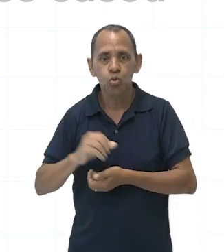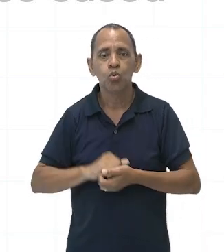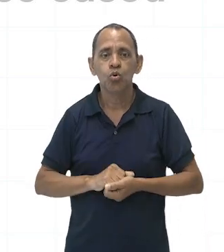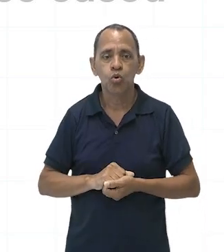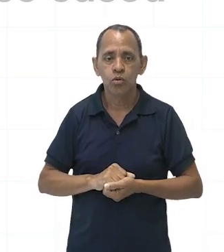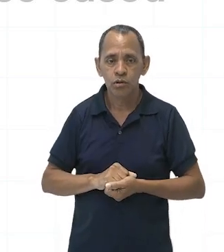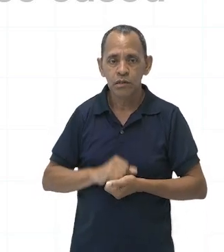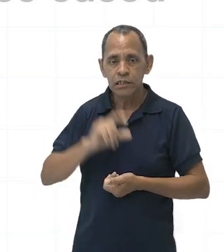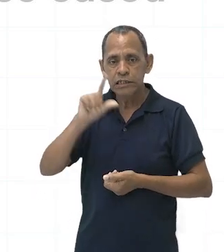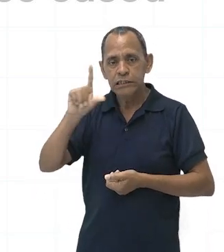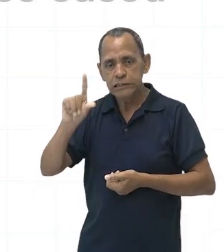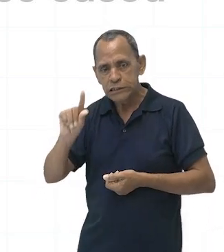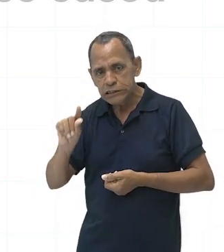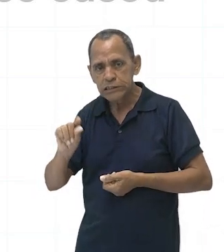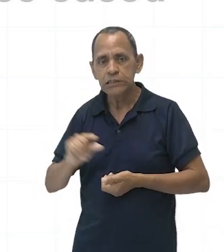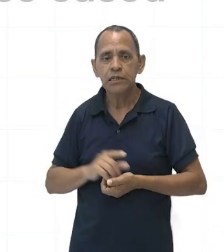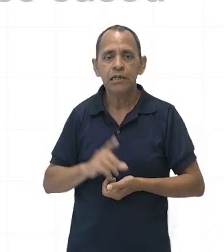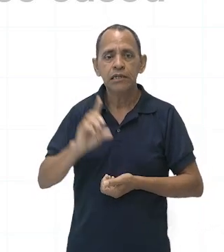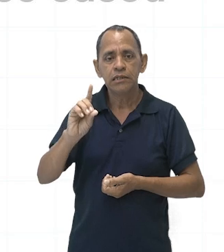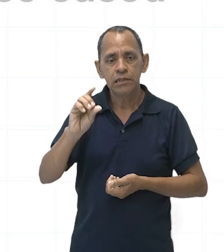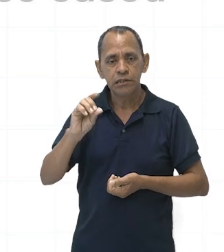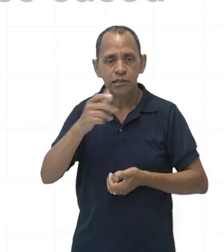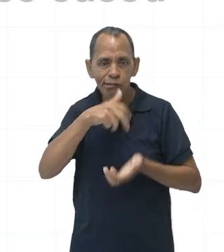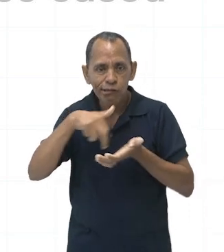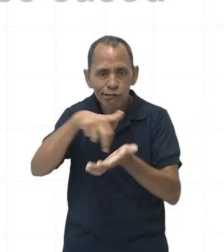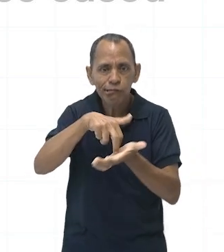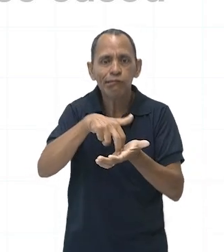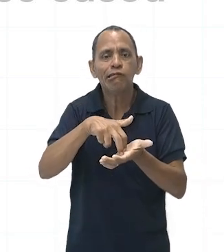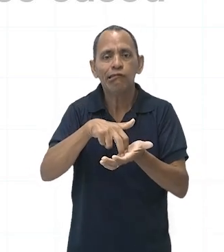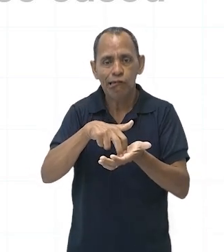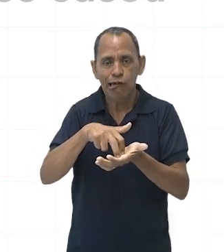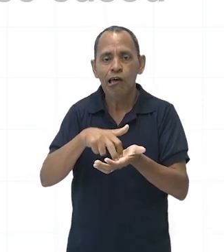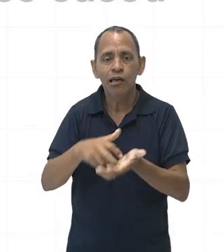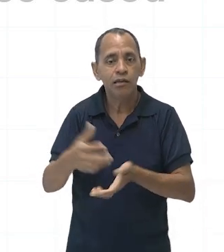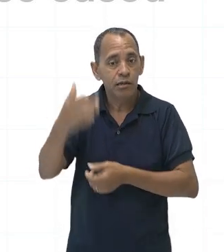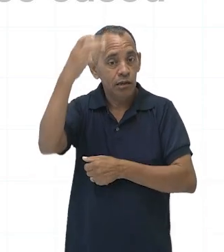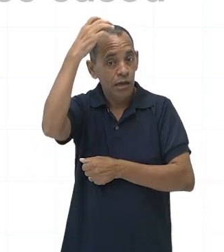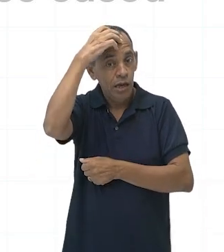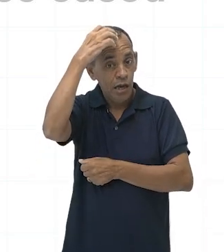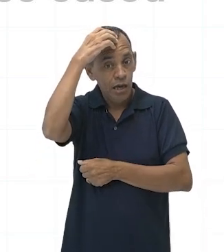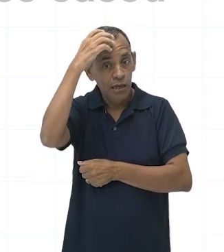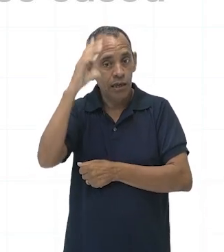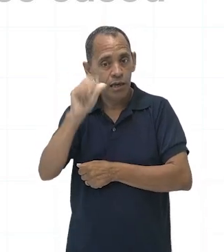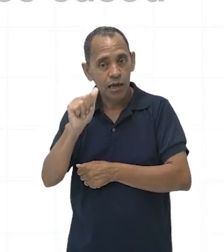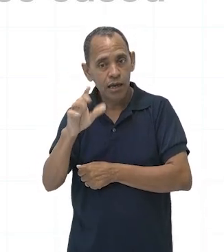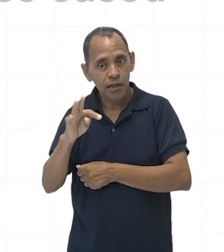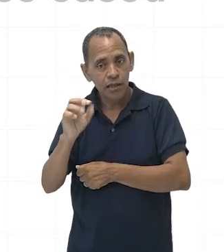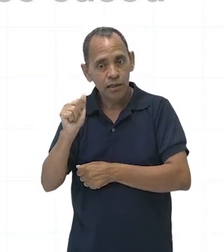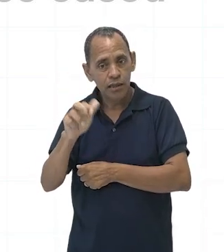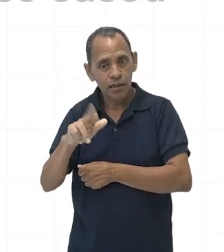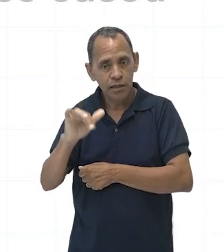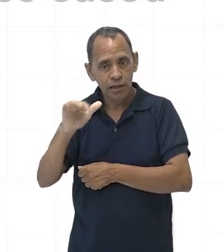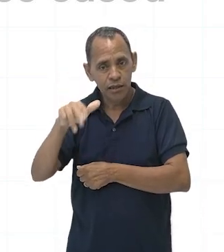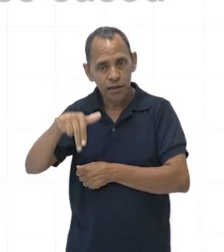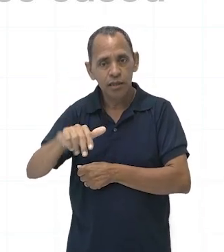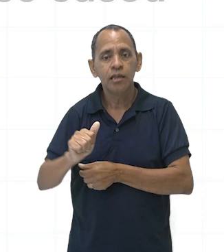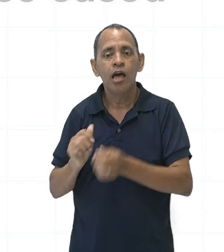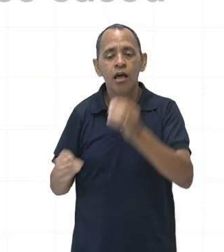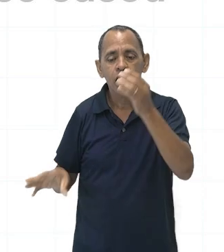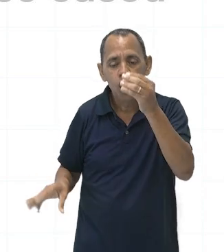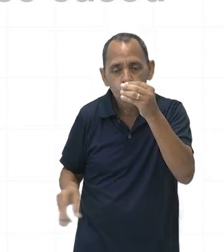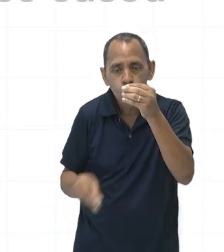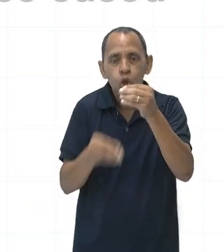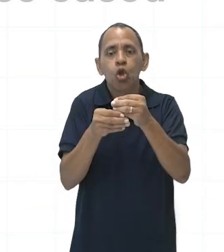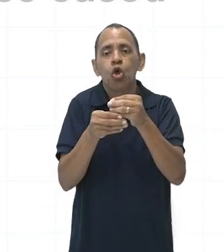balé. Foi a rainha Catarina de Médici que introduziu o balé numa nova corte quando